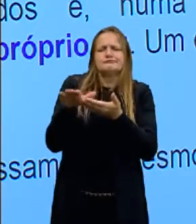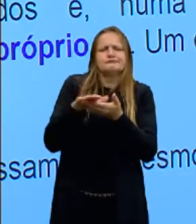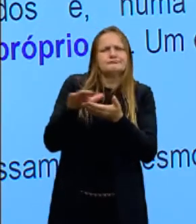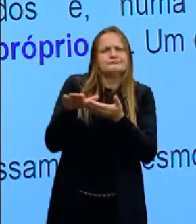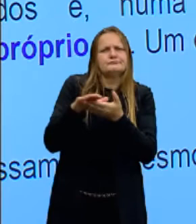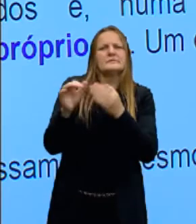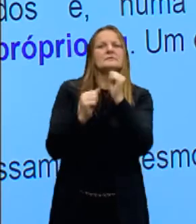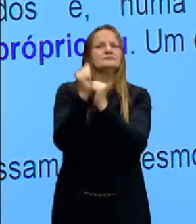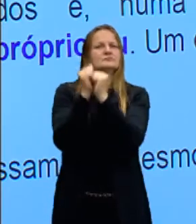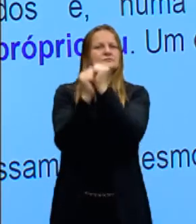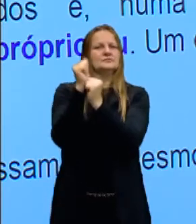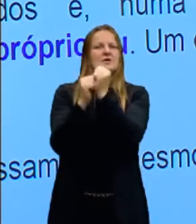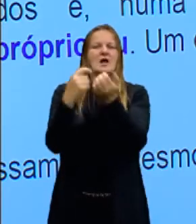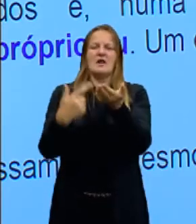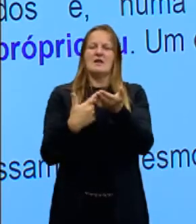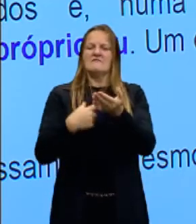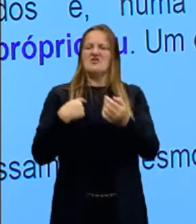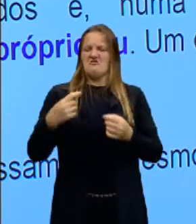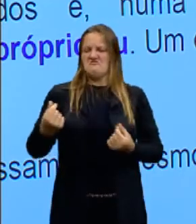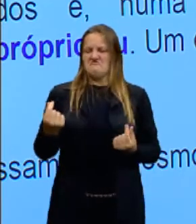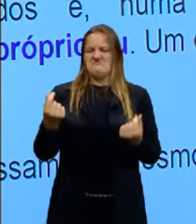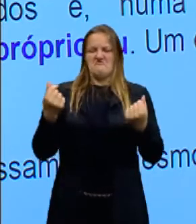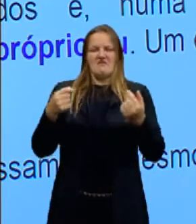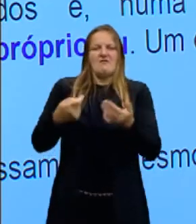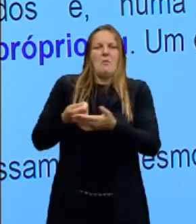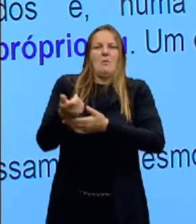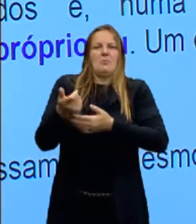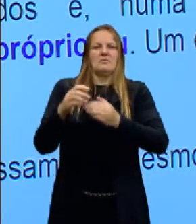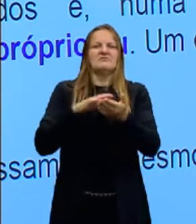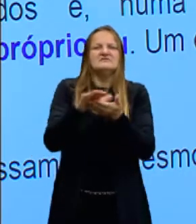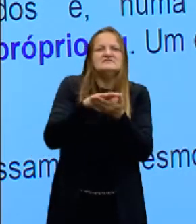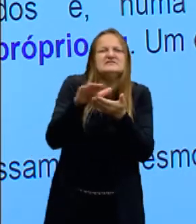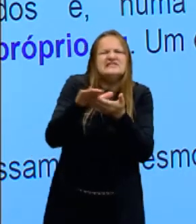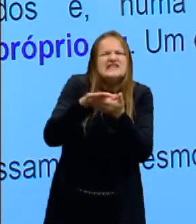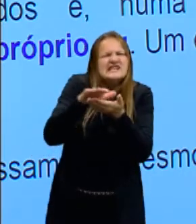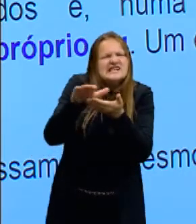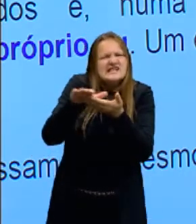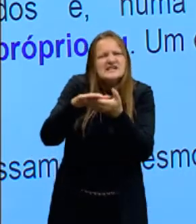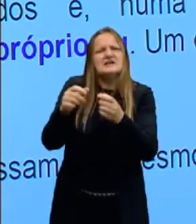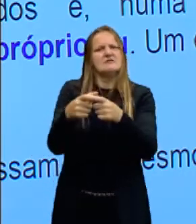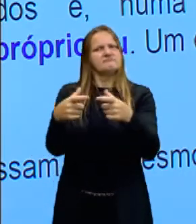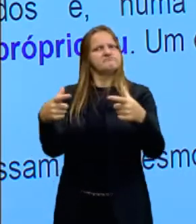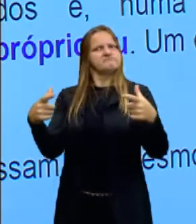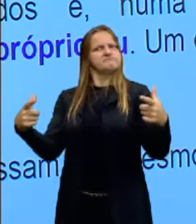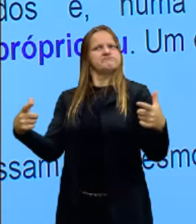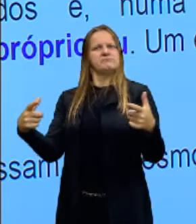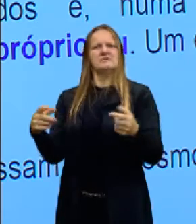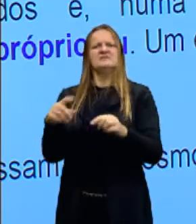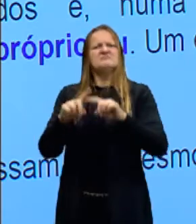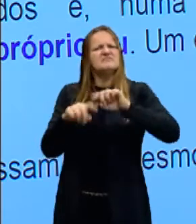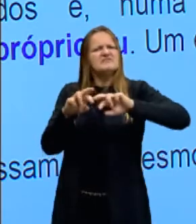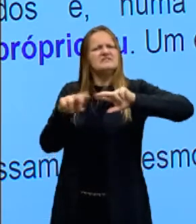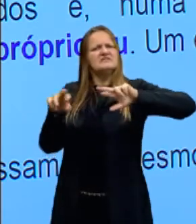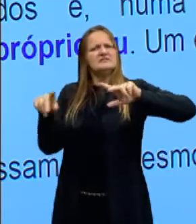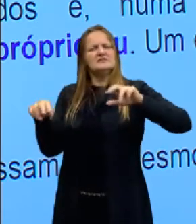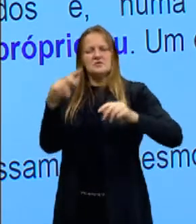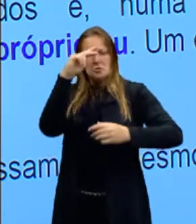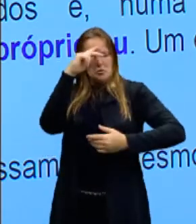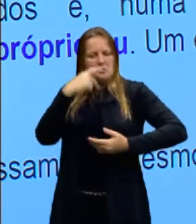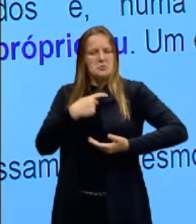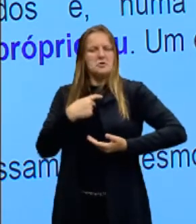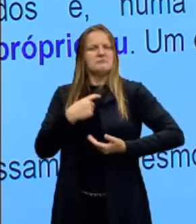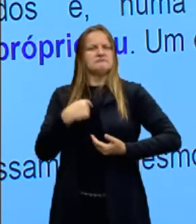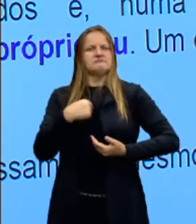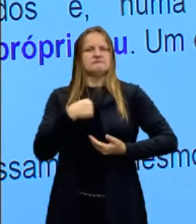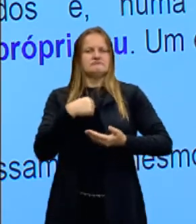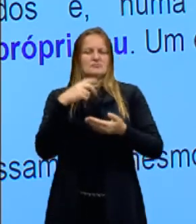agora com já tem um uma impressão muito maior de um de muito mais exemplares e ele se volta para o